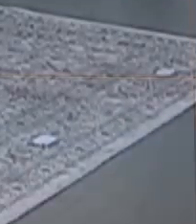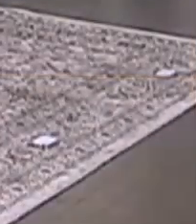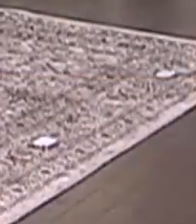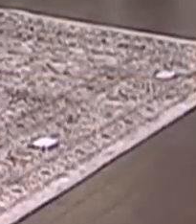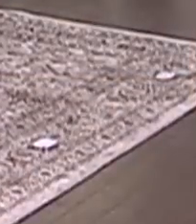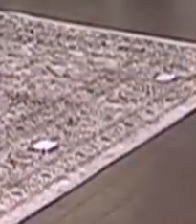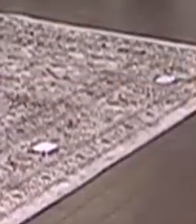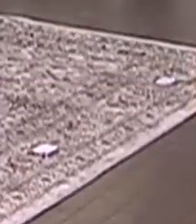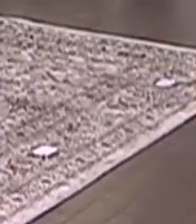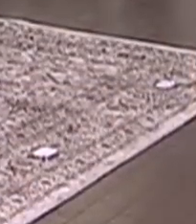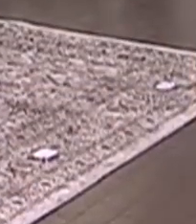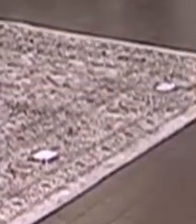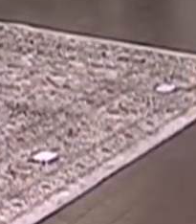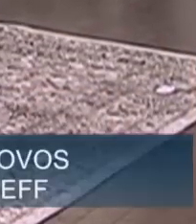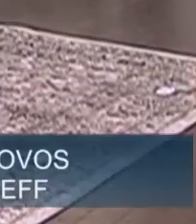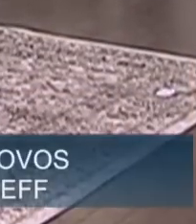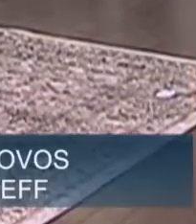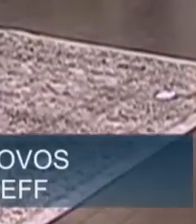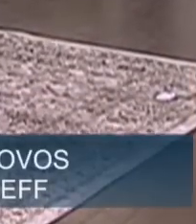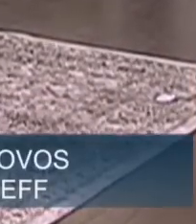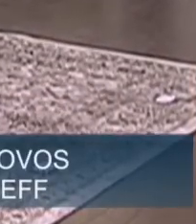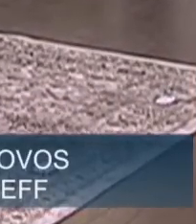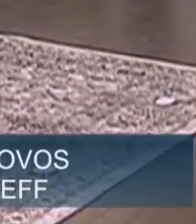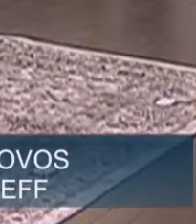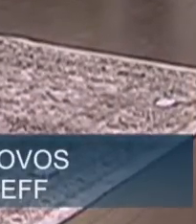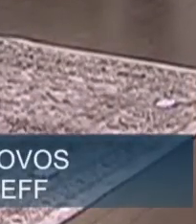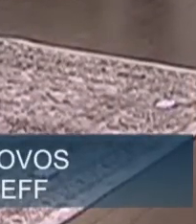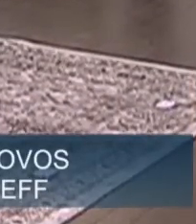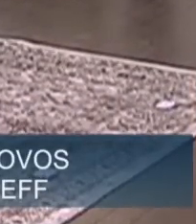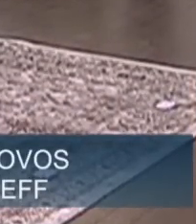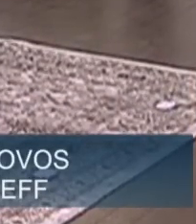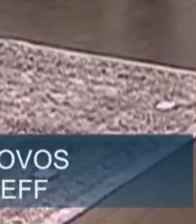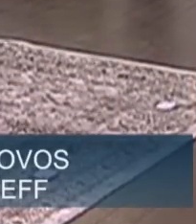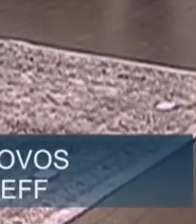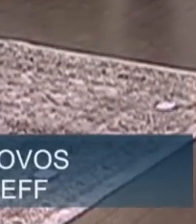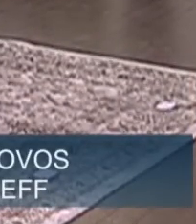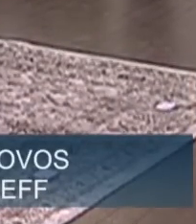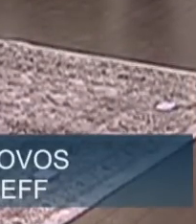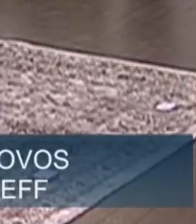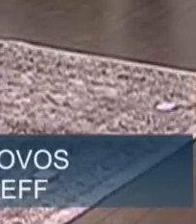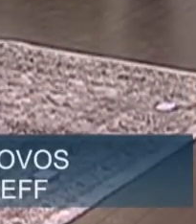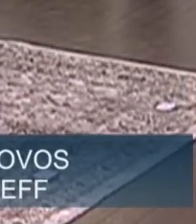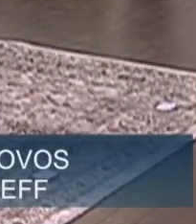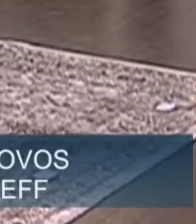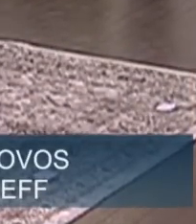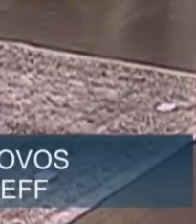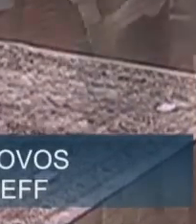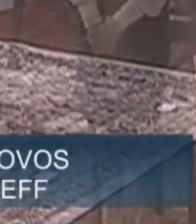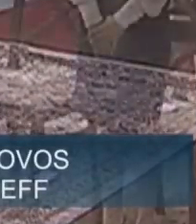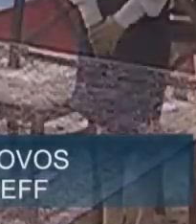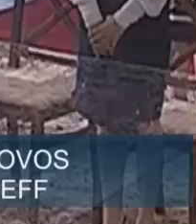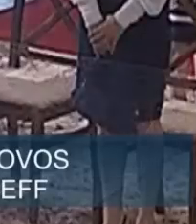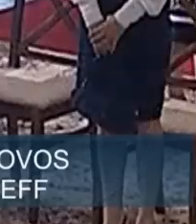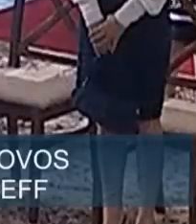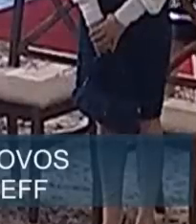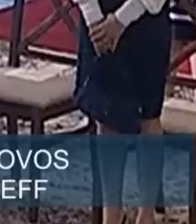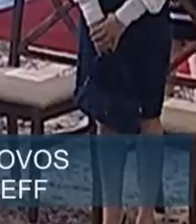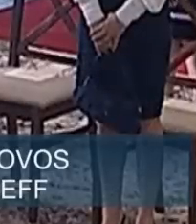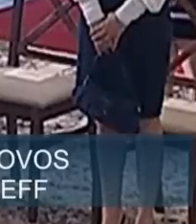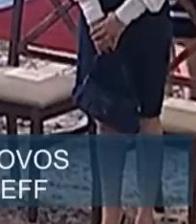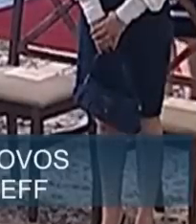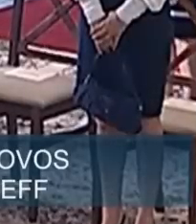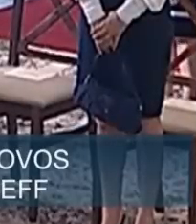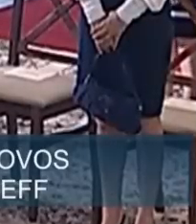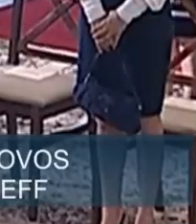apresentada oficialmente a oficiais generais recém-promovidos nas Forças Armadas em 2015. Vamos acompanhar. Joaquim Silveira e